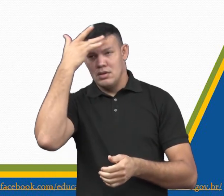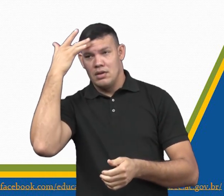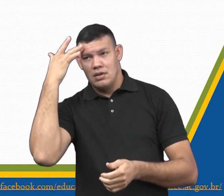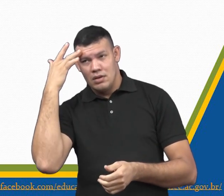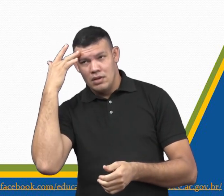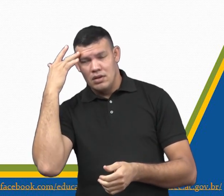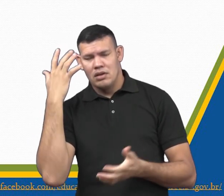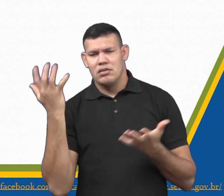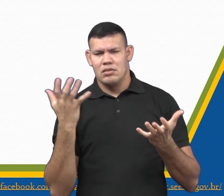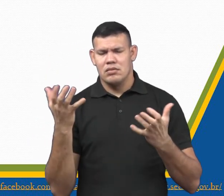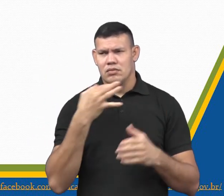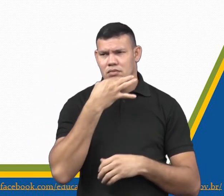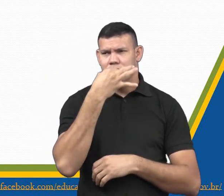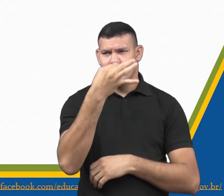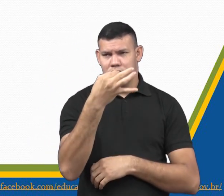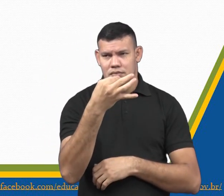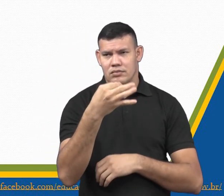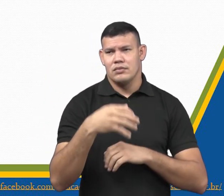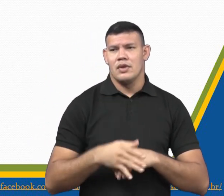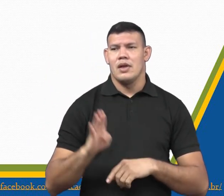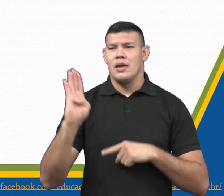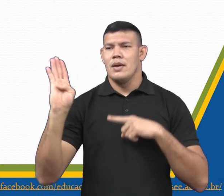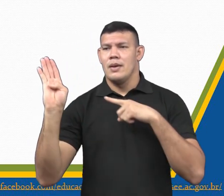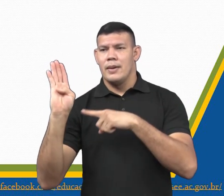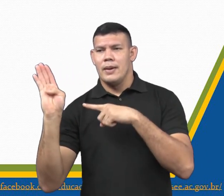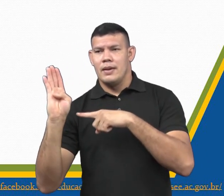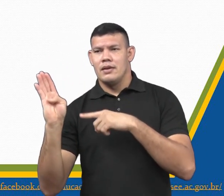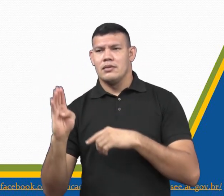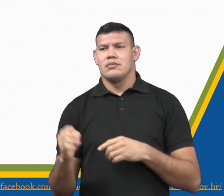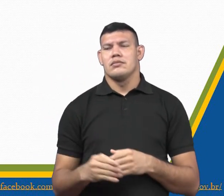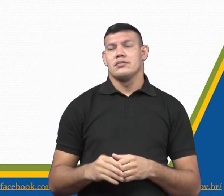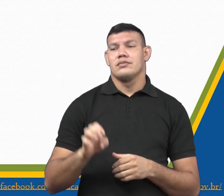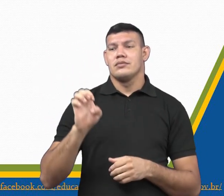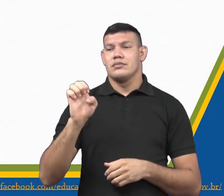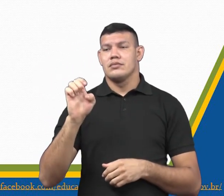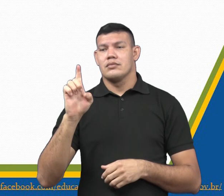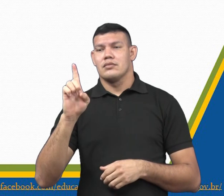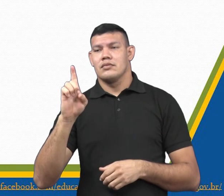B. O editorial expõe fatos e